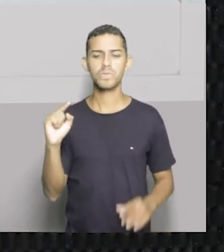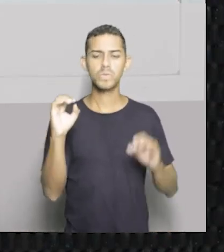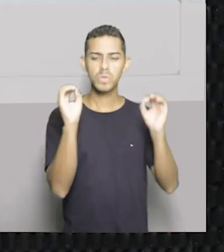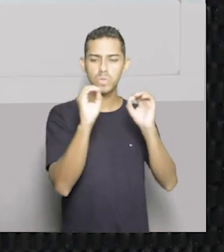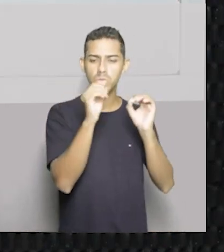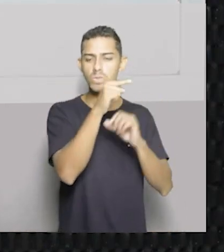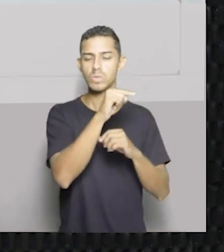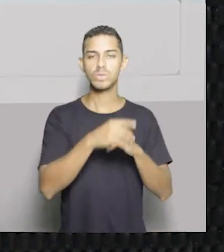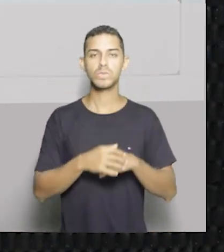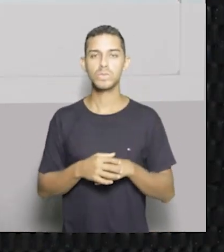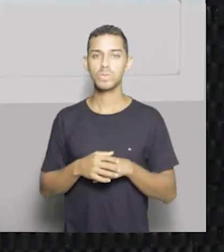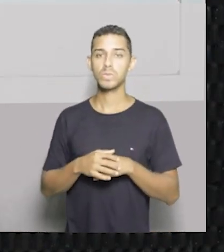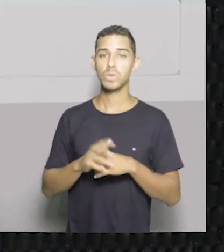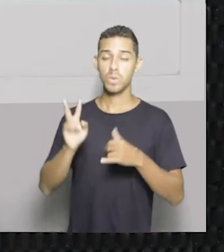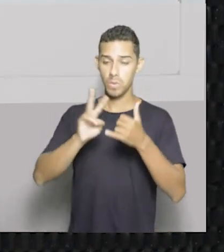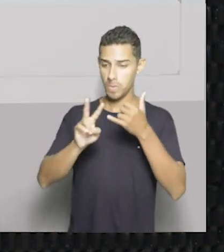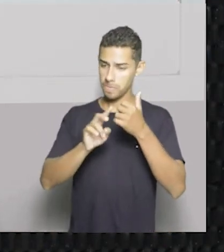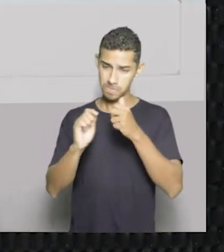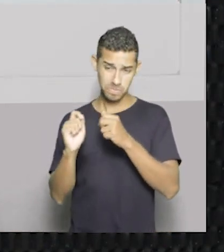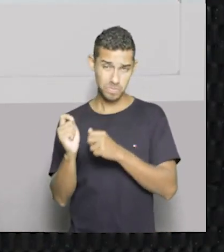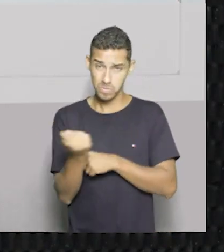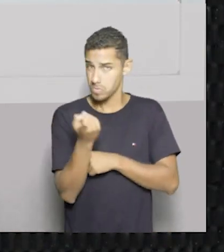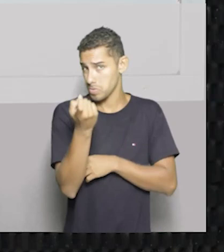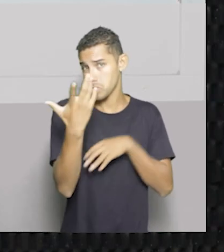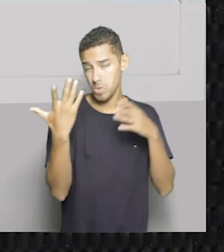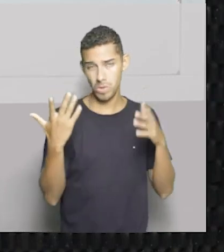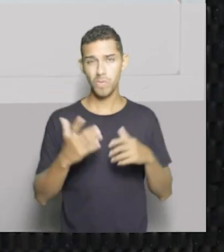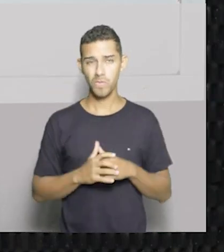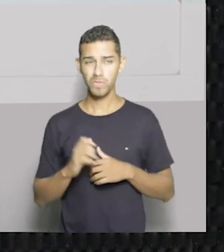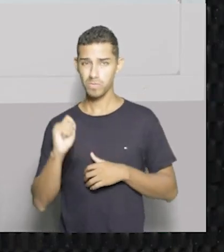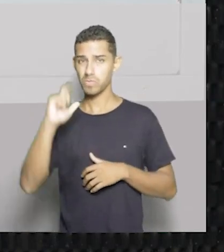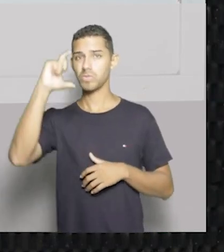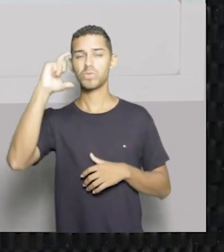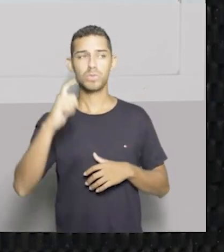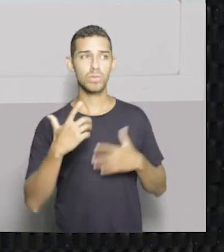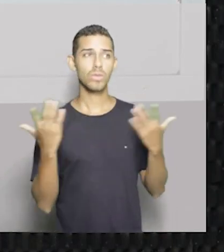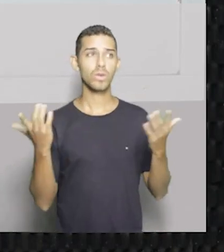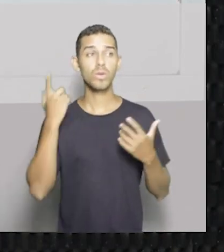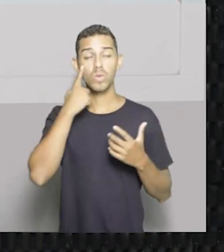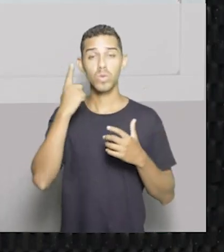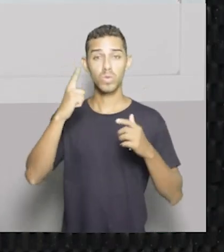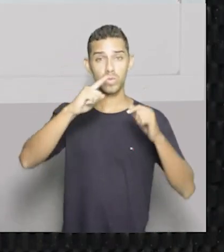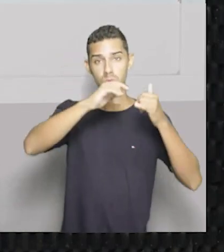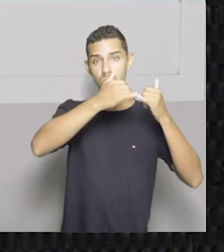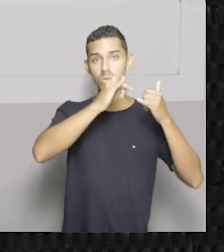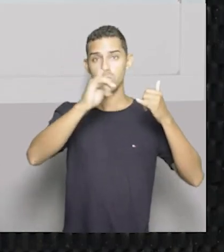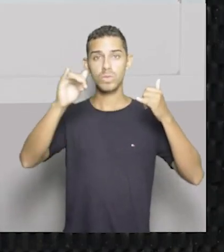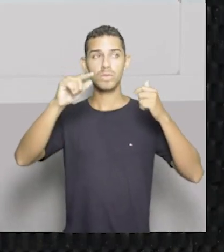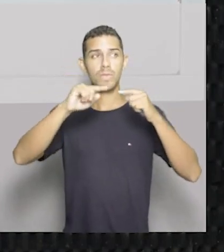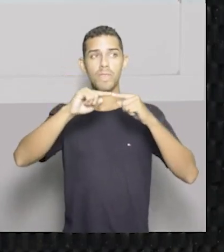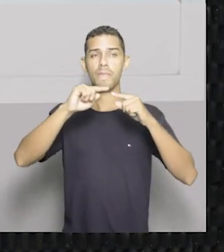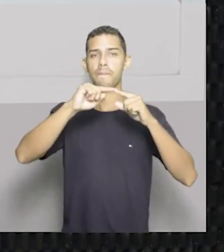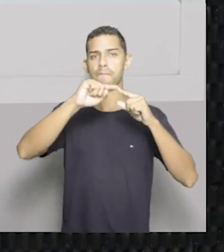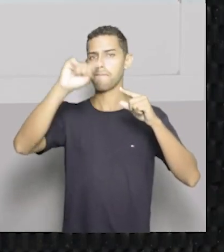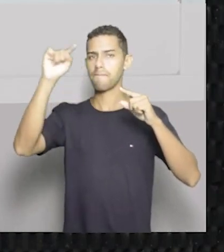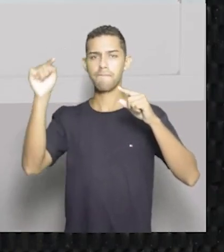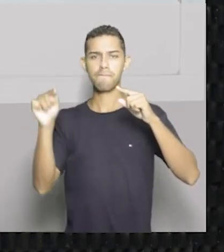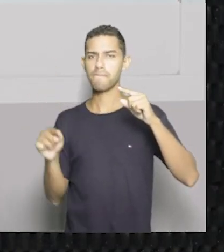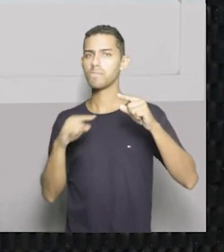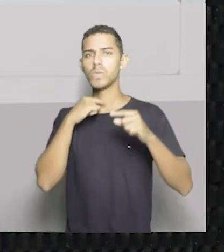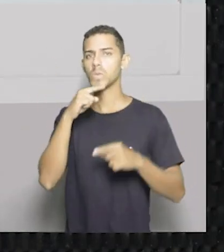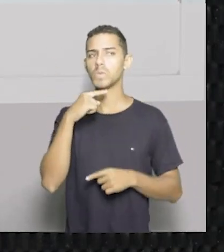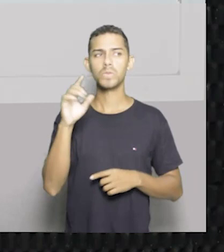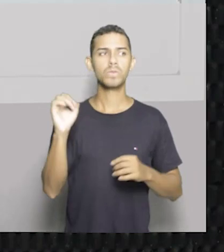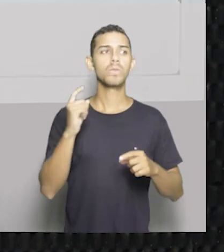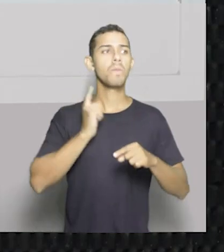voltímetro elevadíssima, tendendo ao infinito. Essa corrente, quando chegar nesse ponto, ela não vai passar para o